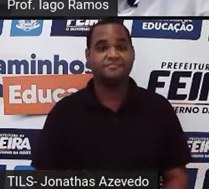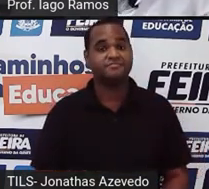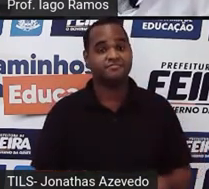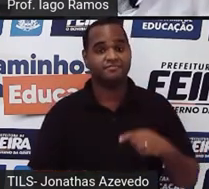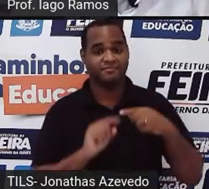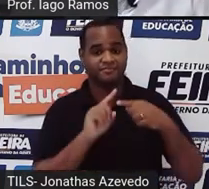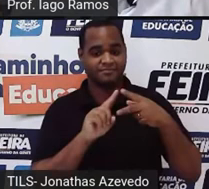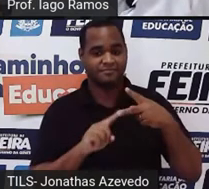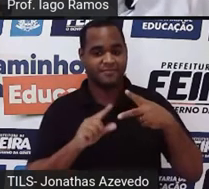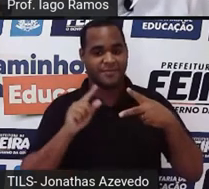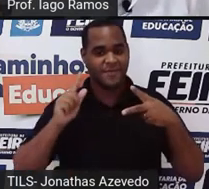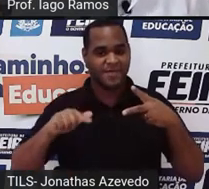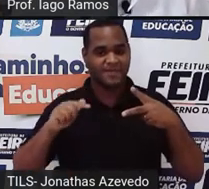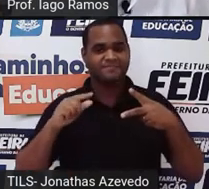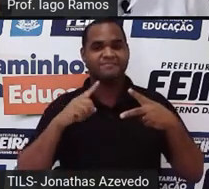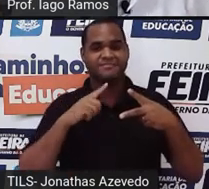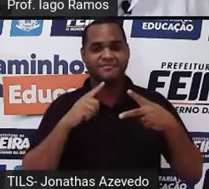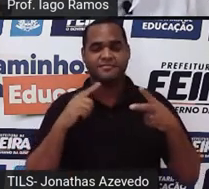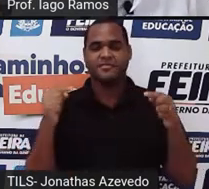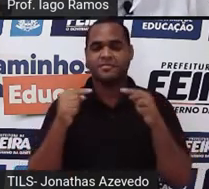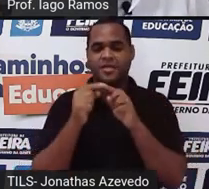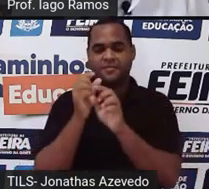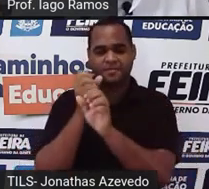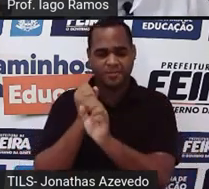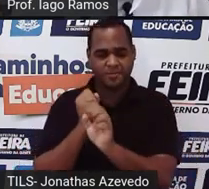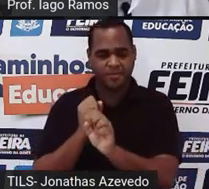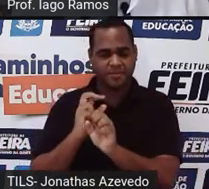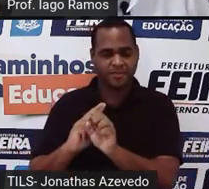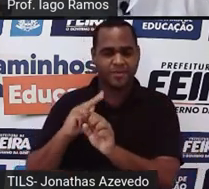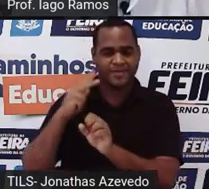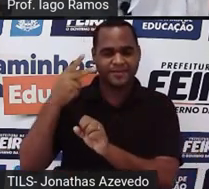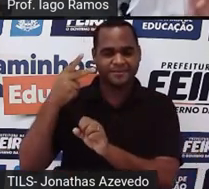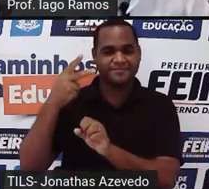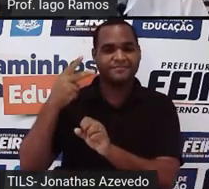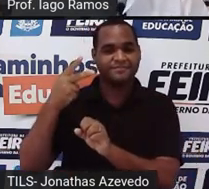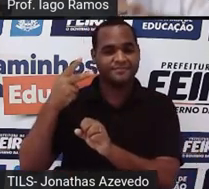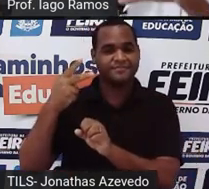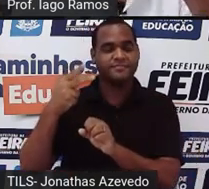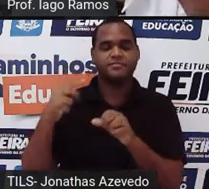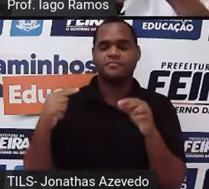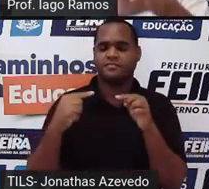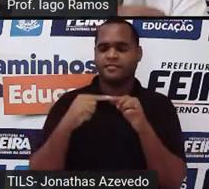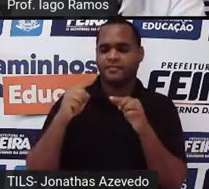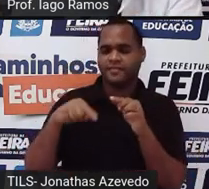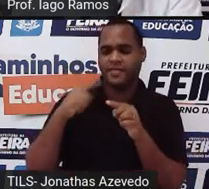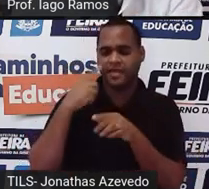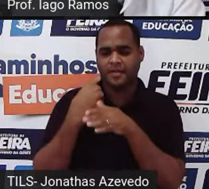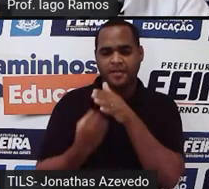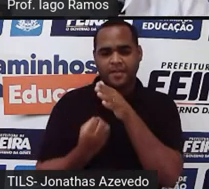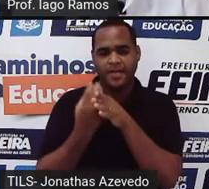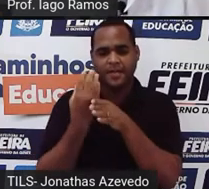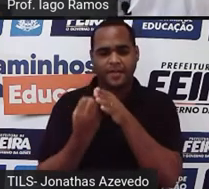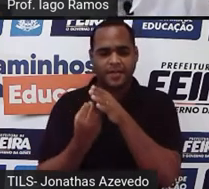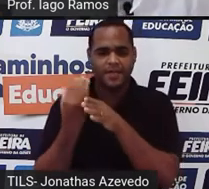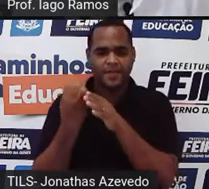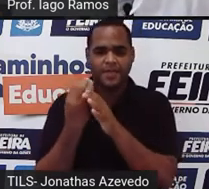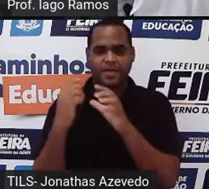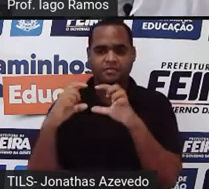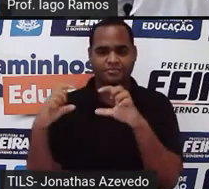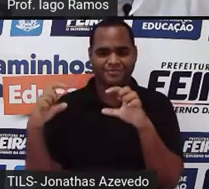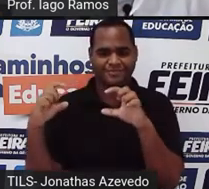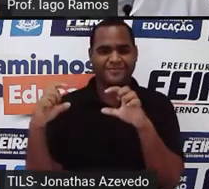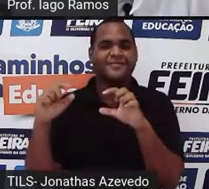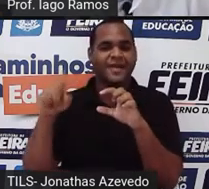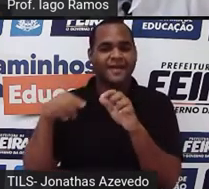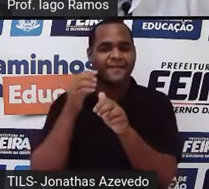Mais dois resultados que a gente tem para o cálculo de potenciações, principalmente quando elas aparecem em expressões a serem